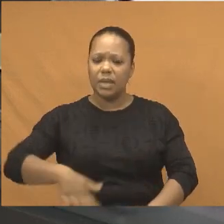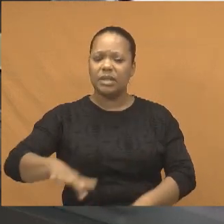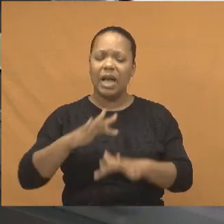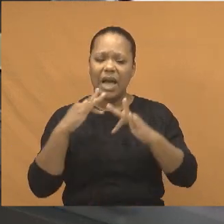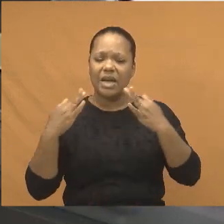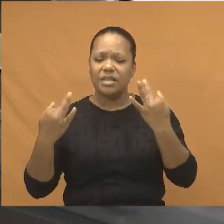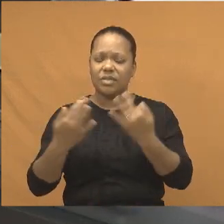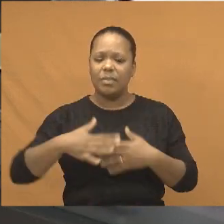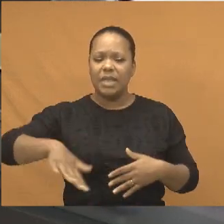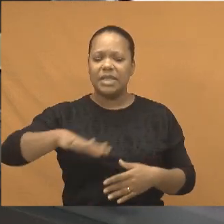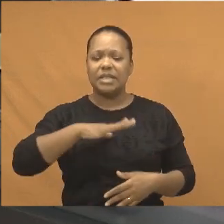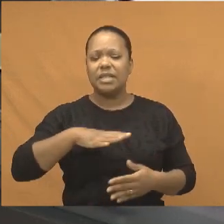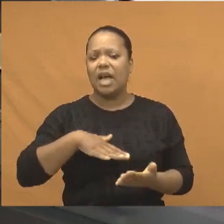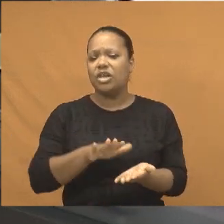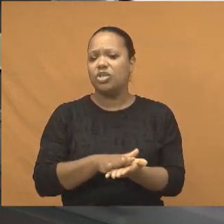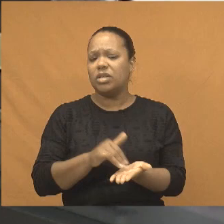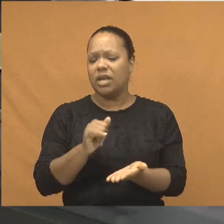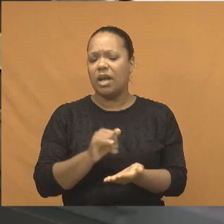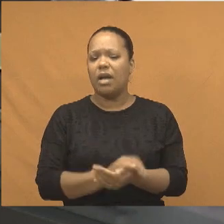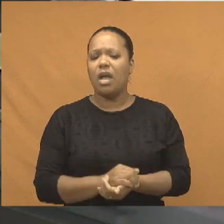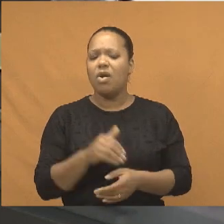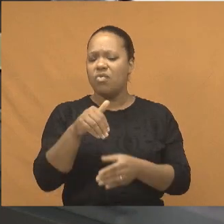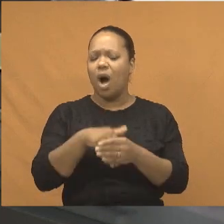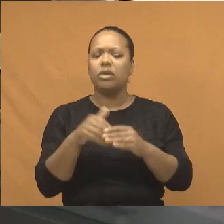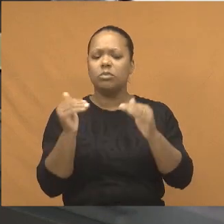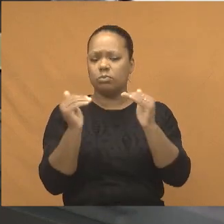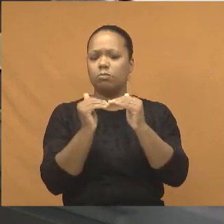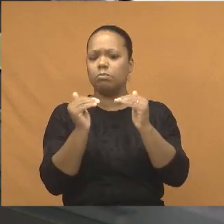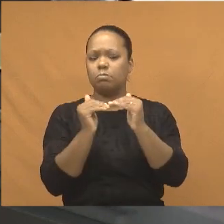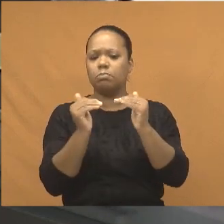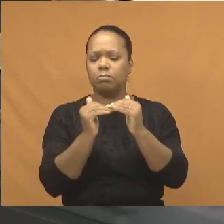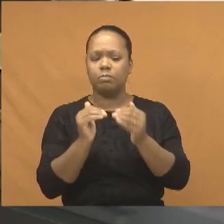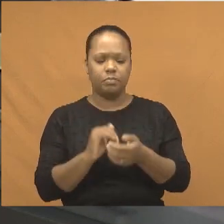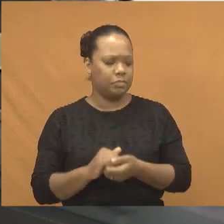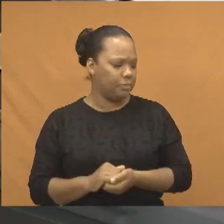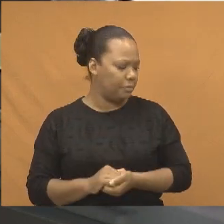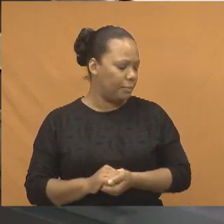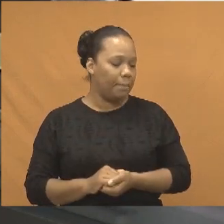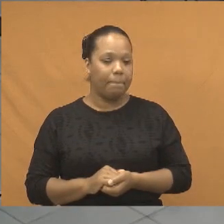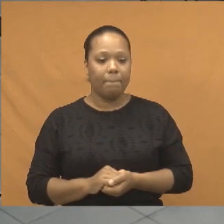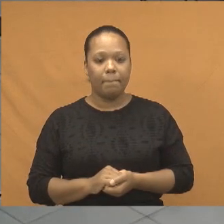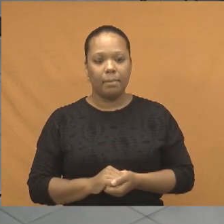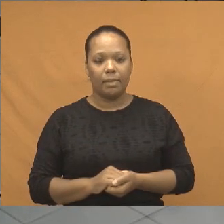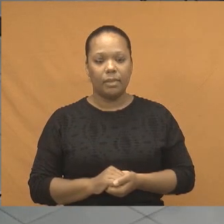de Jacareí. Quero encaminhar meu voto favorável.